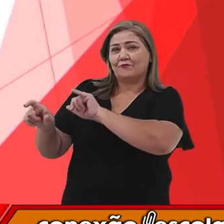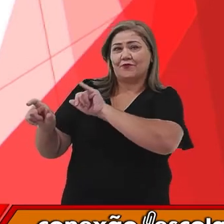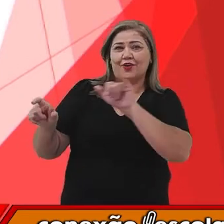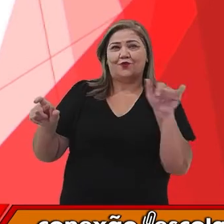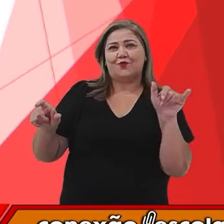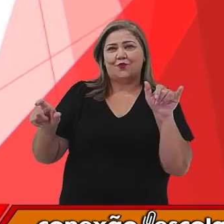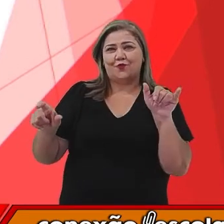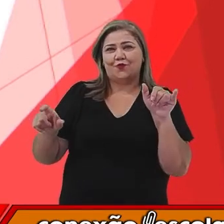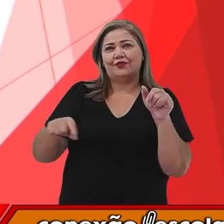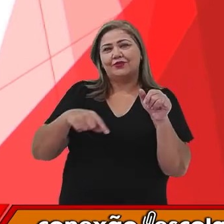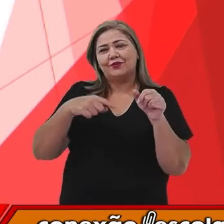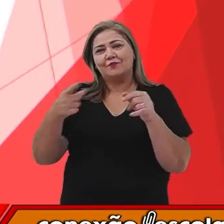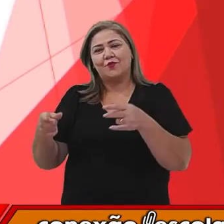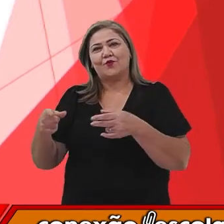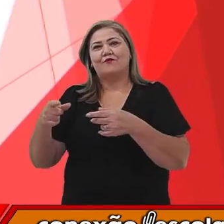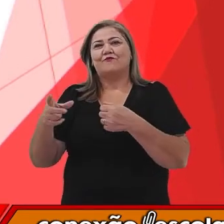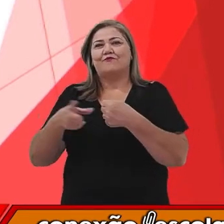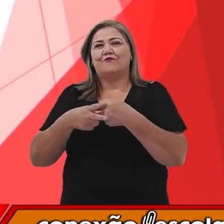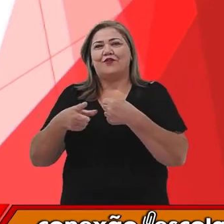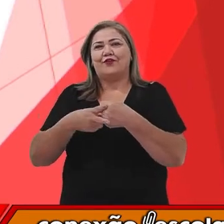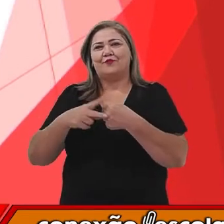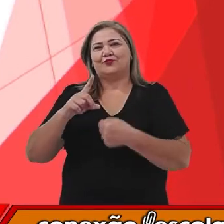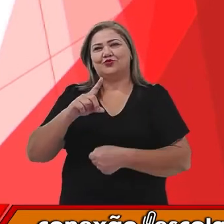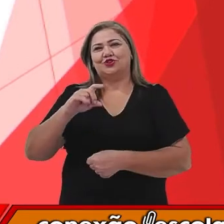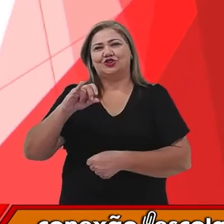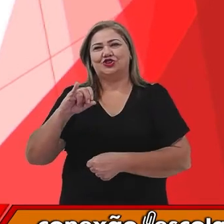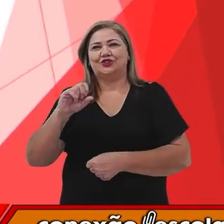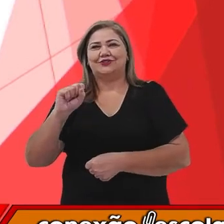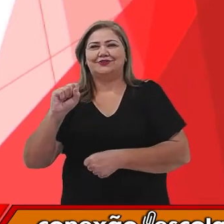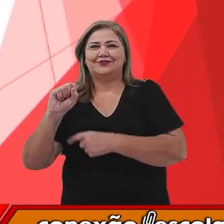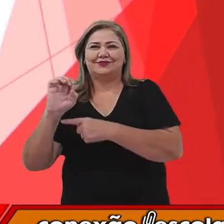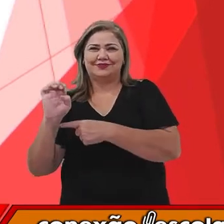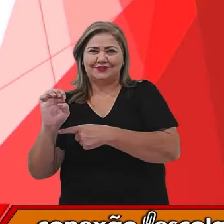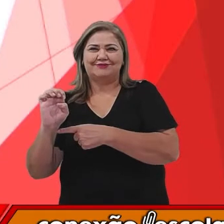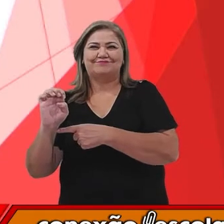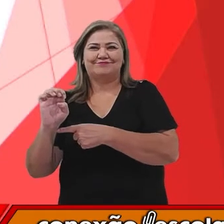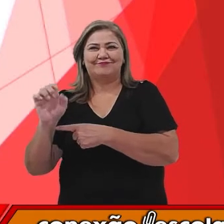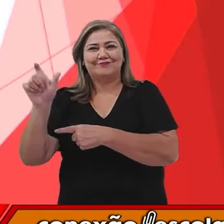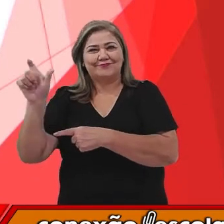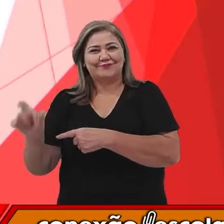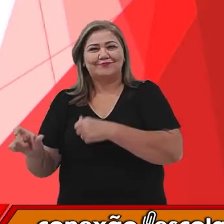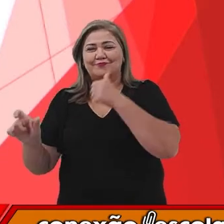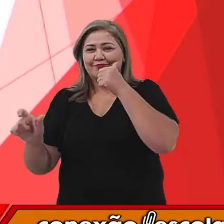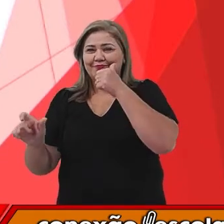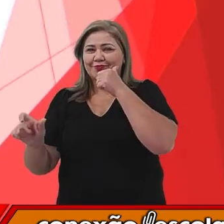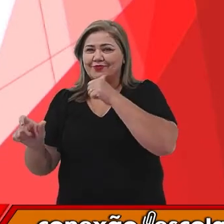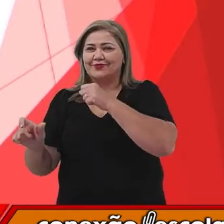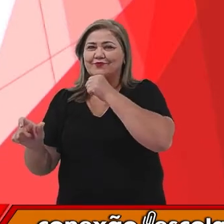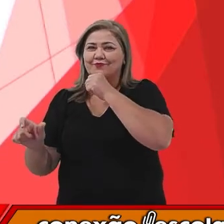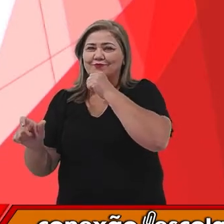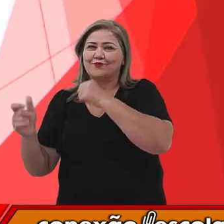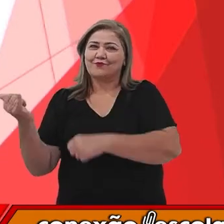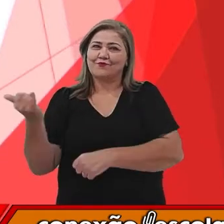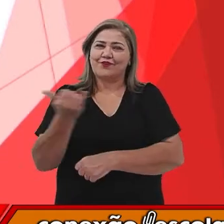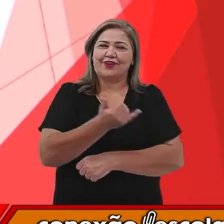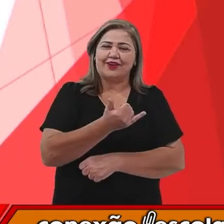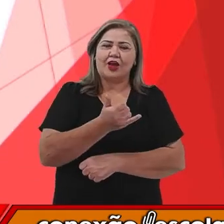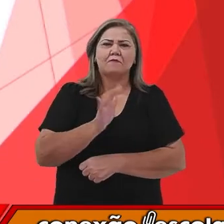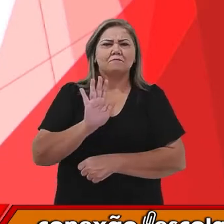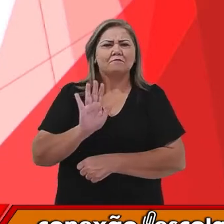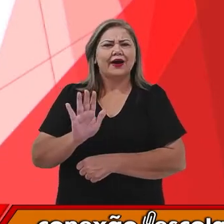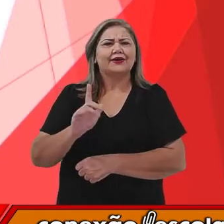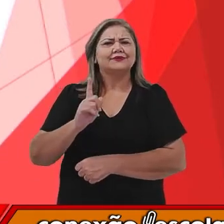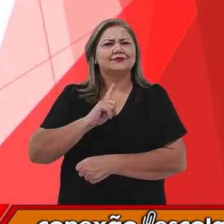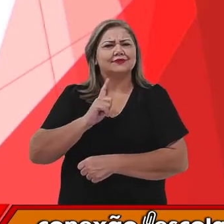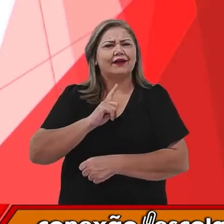em seguida o verbo, ela disse, fazendo menção à personagem que disse essa fala. Mas existe uma ordem